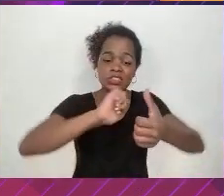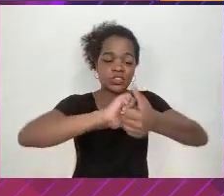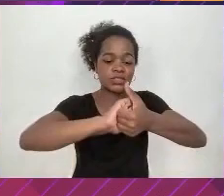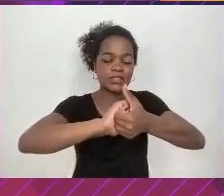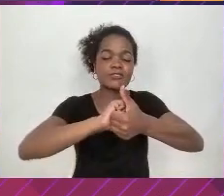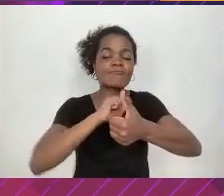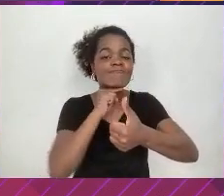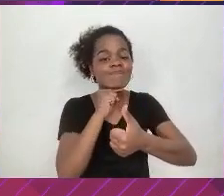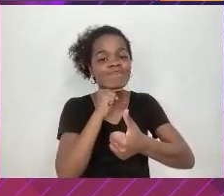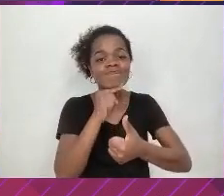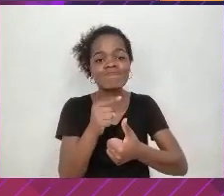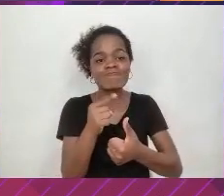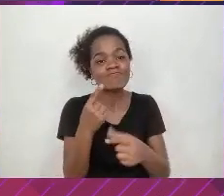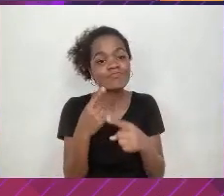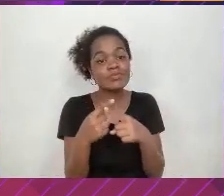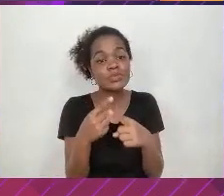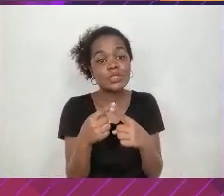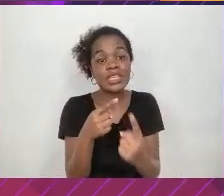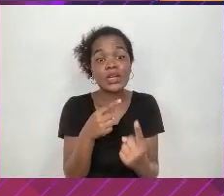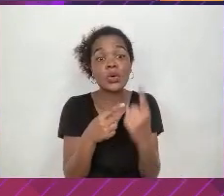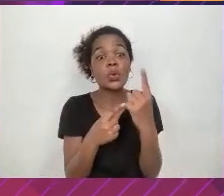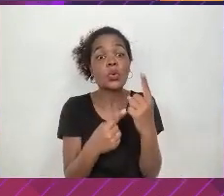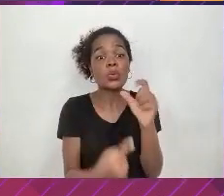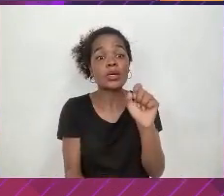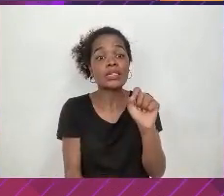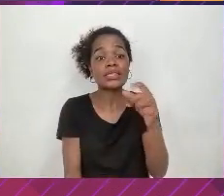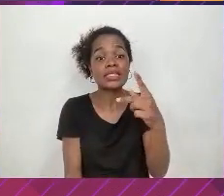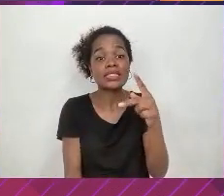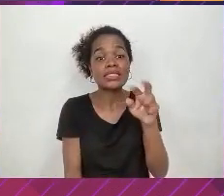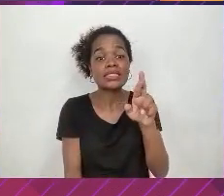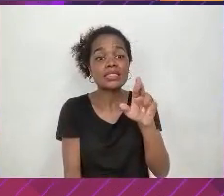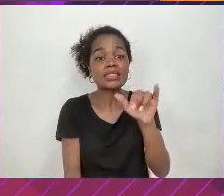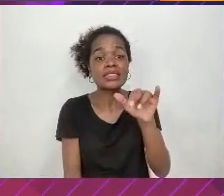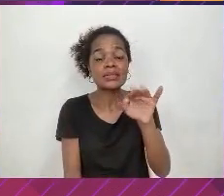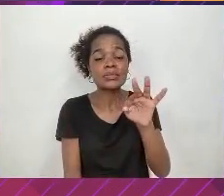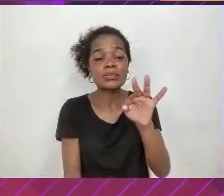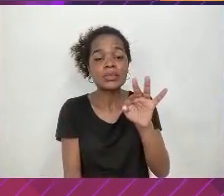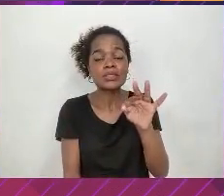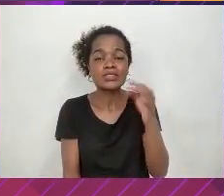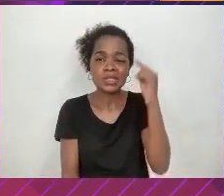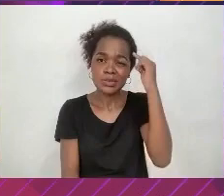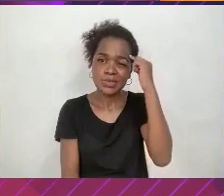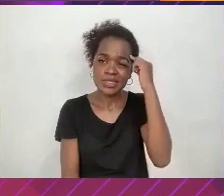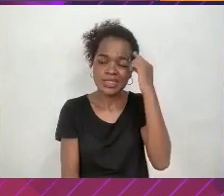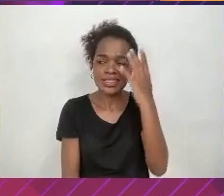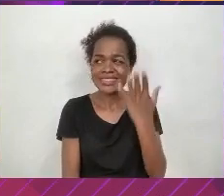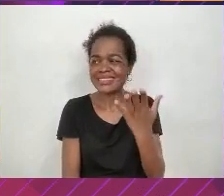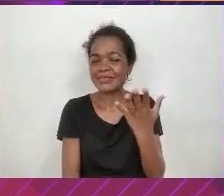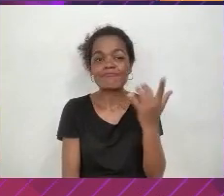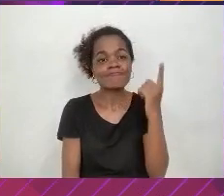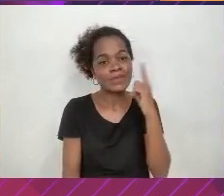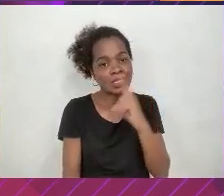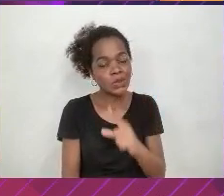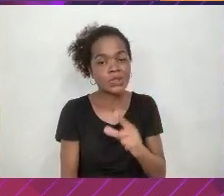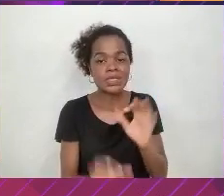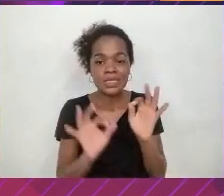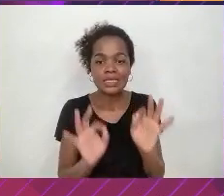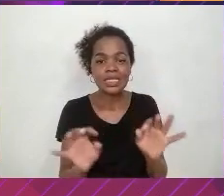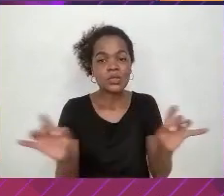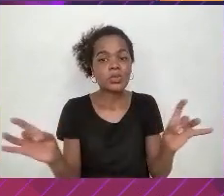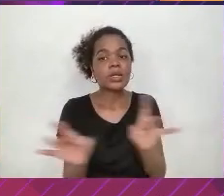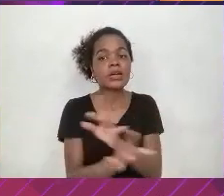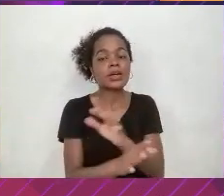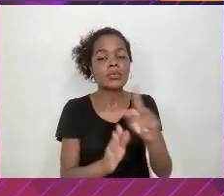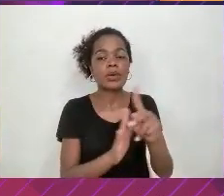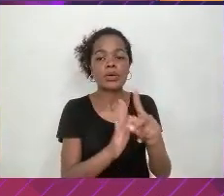conseguiu. Sobrou uma sprint ali, pensando no caminho feliz, para a gente conseguir terminar o nosso projeto